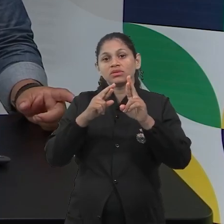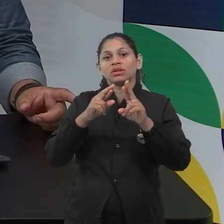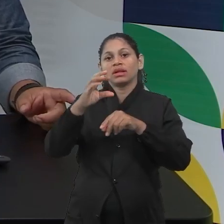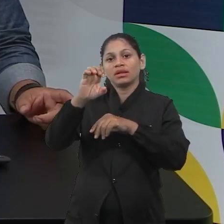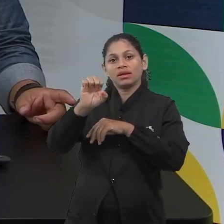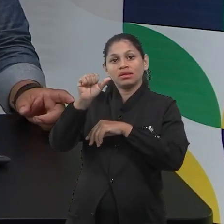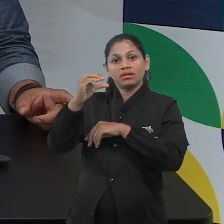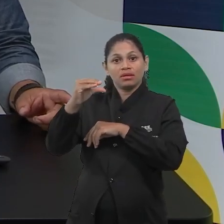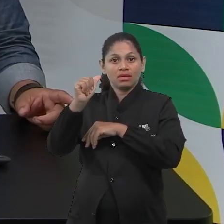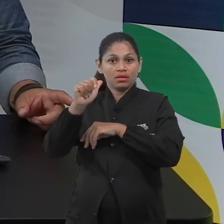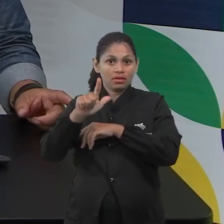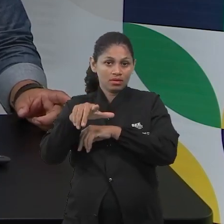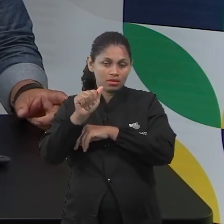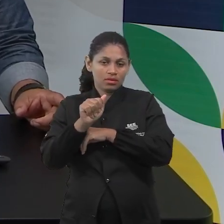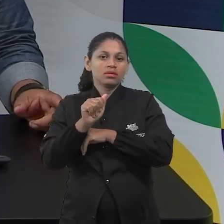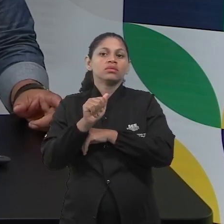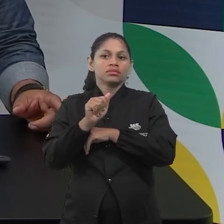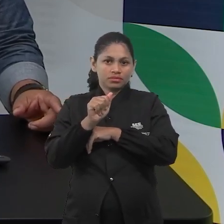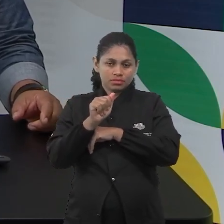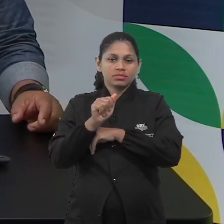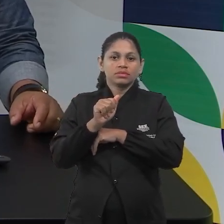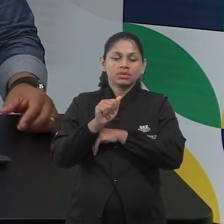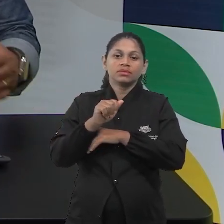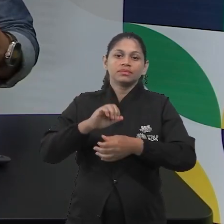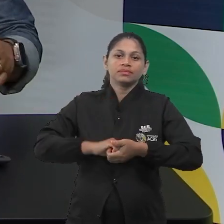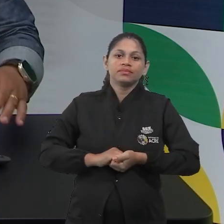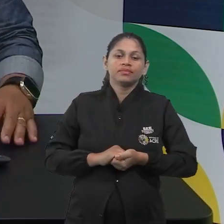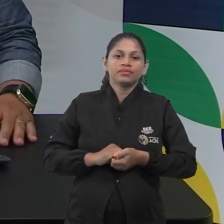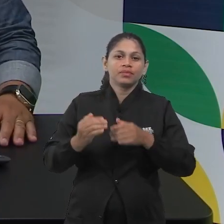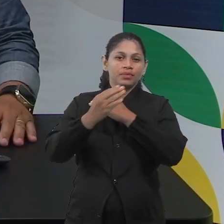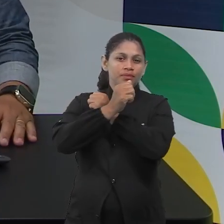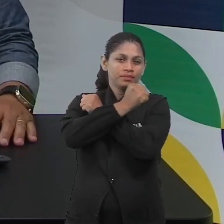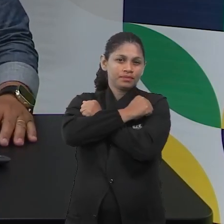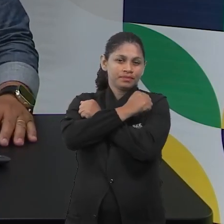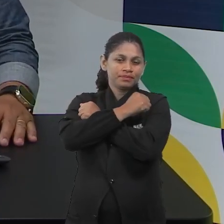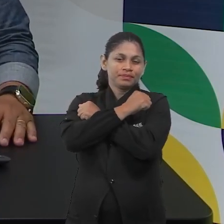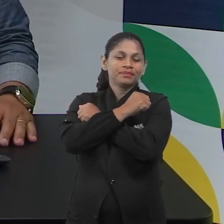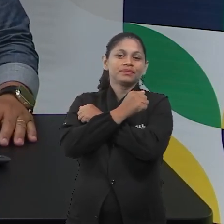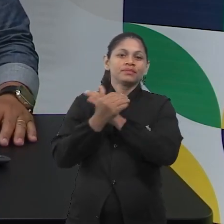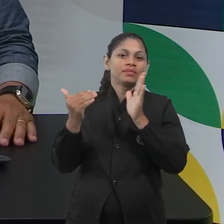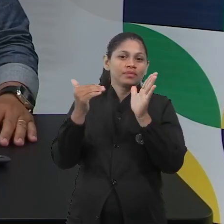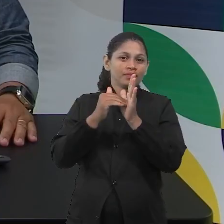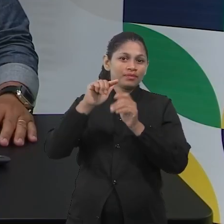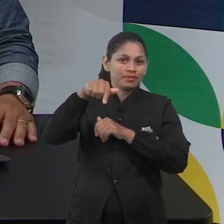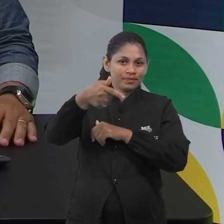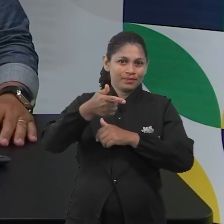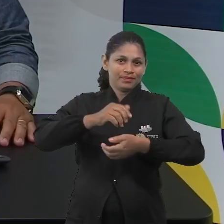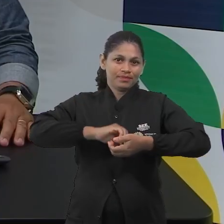envolvendo a escala uni, bi e tridimensional. Um abraço a todos e até a próxima.